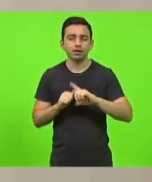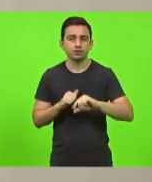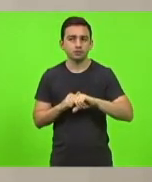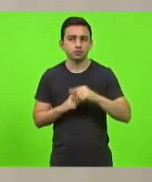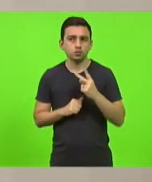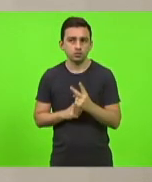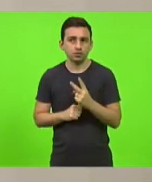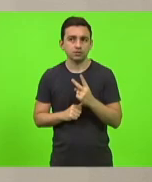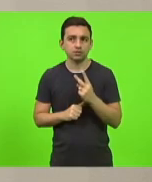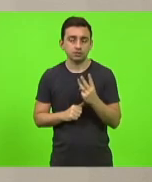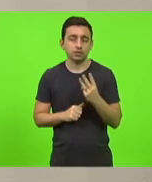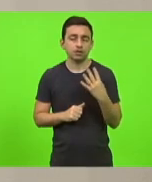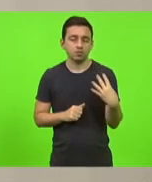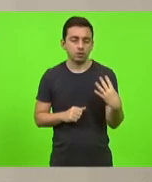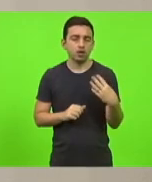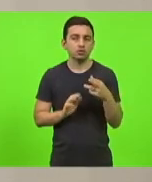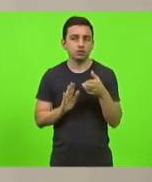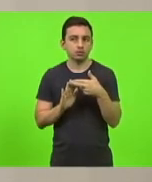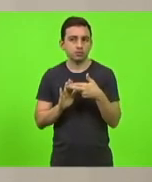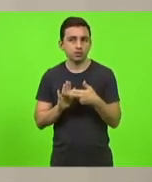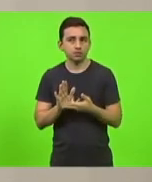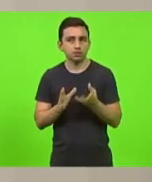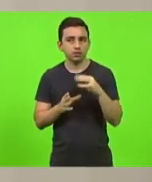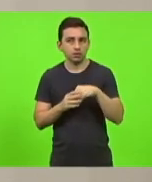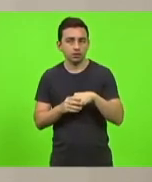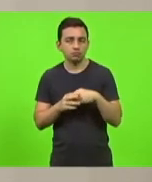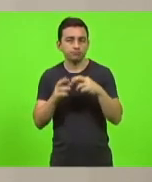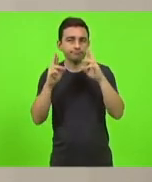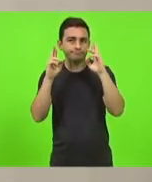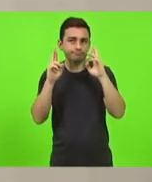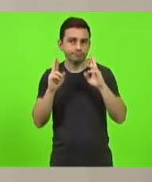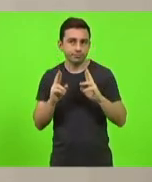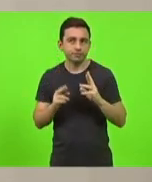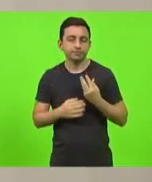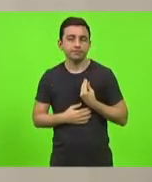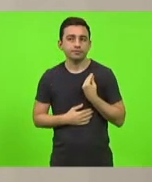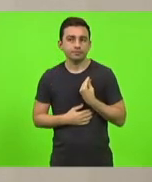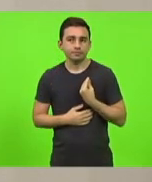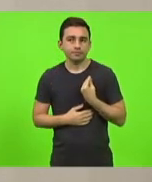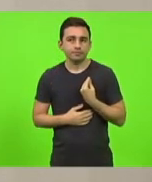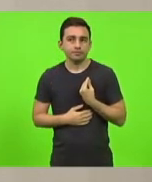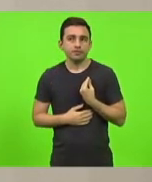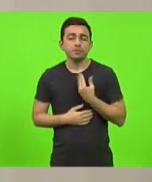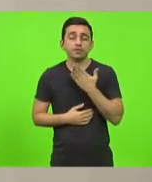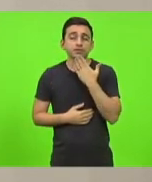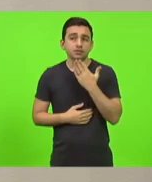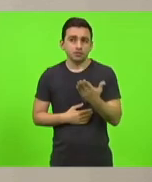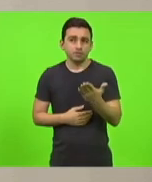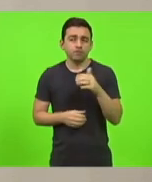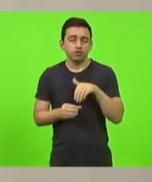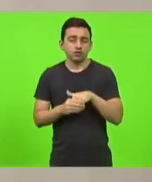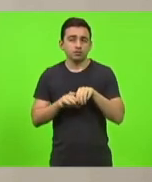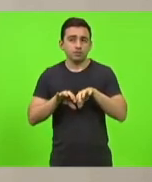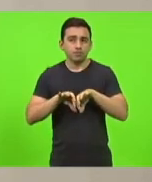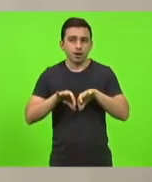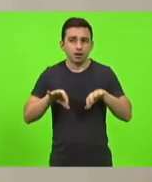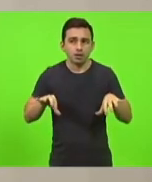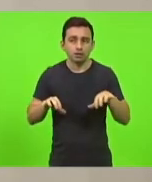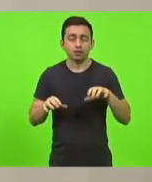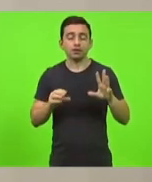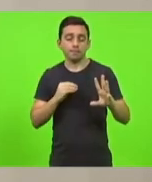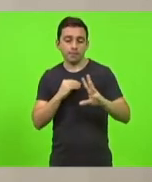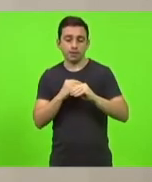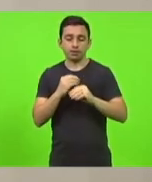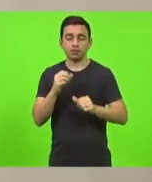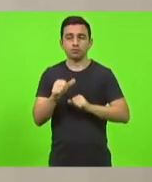234 do Regimento Interno da LESC, vem respeitosamente à presença de Vossa Excelência requerer votação em separado da emenda modificativa